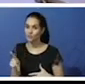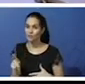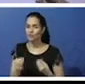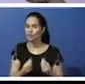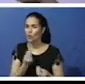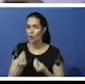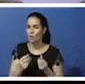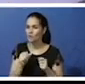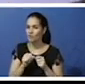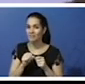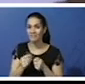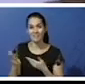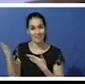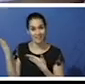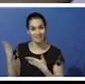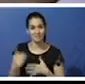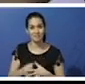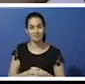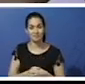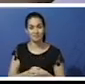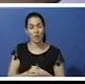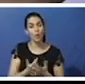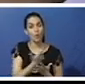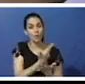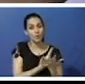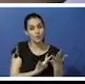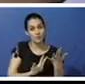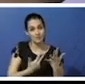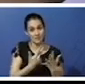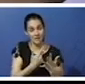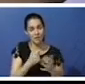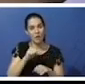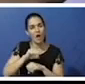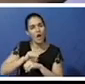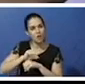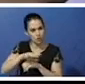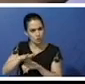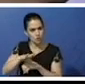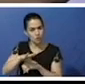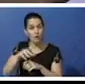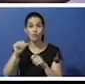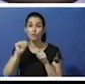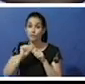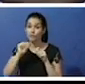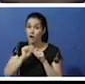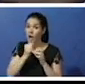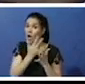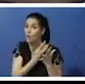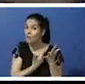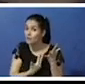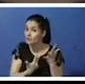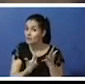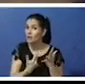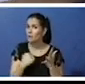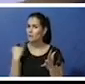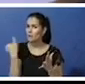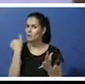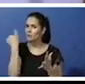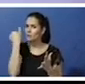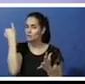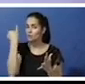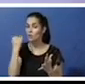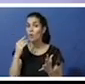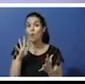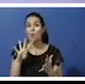dessa atividade. Só que o desenho aqui é a sugestão. Faz o desenho. Quantos livros são? São